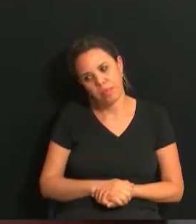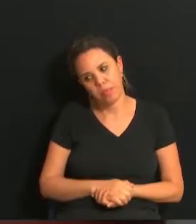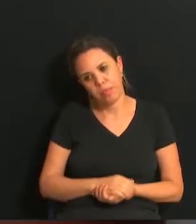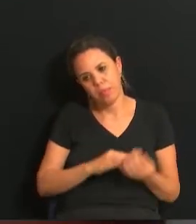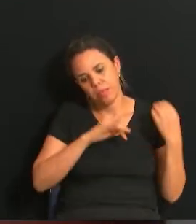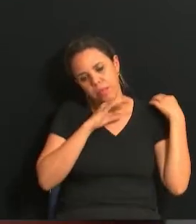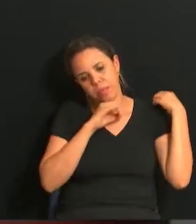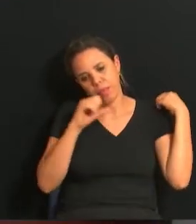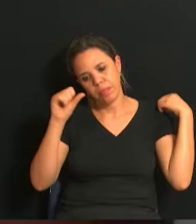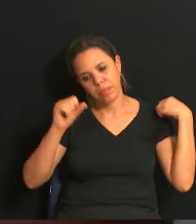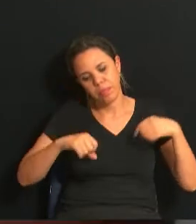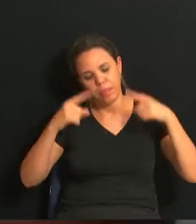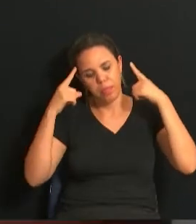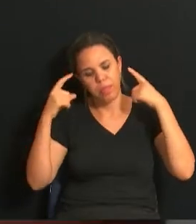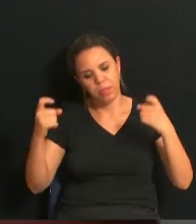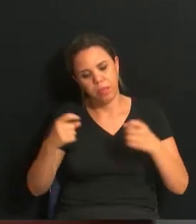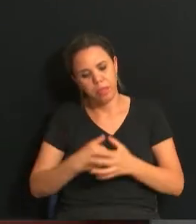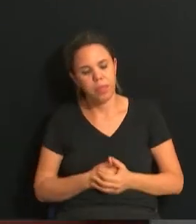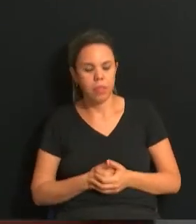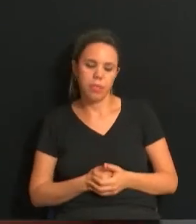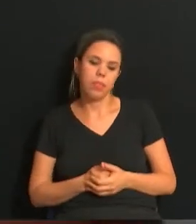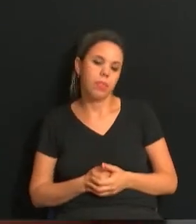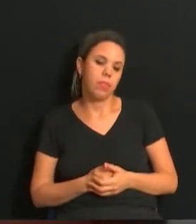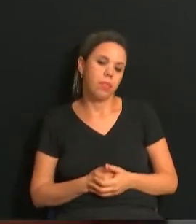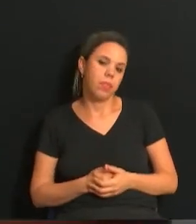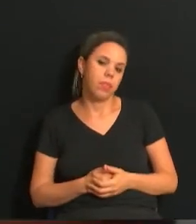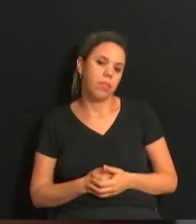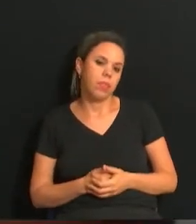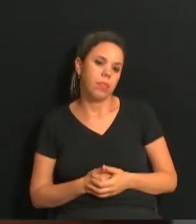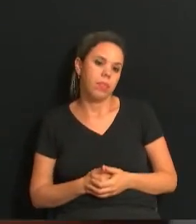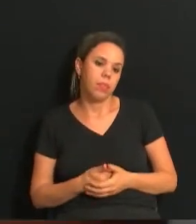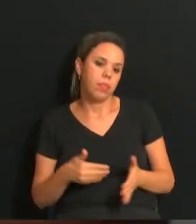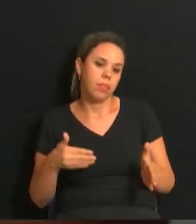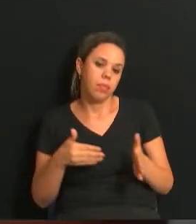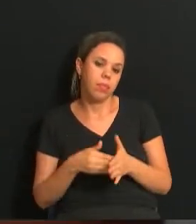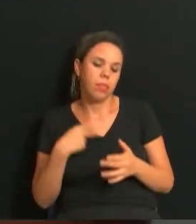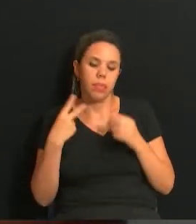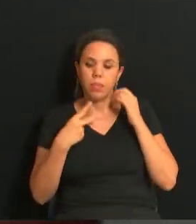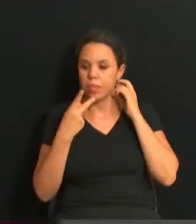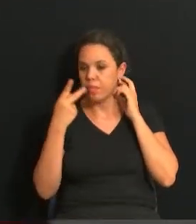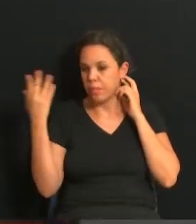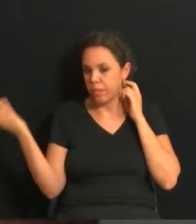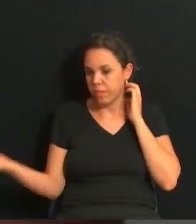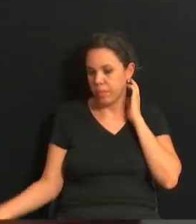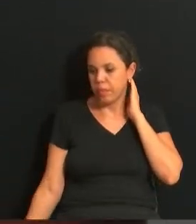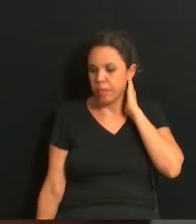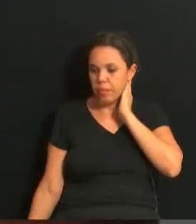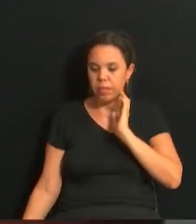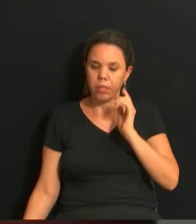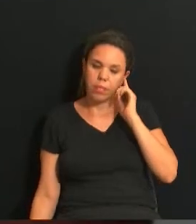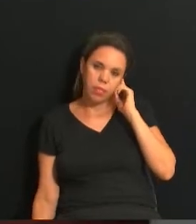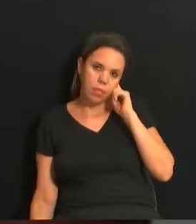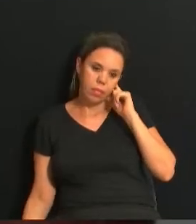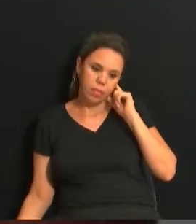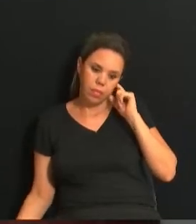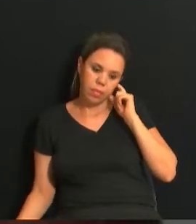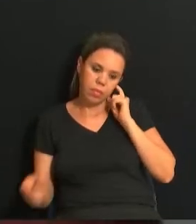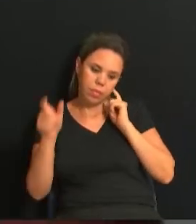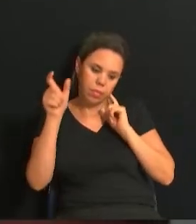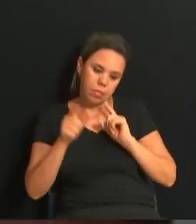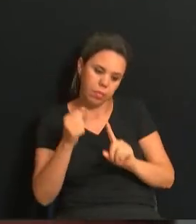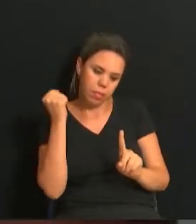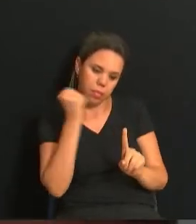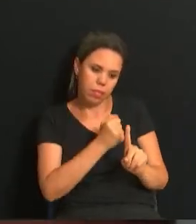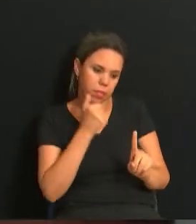de violência, né? Esse foi esse último que a vereadora citou, em que o homem assassinou